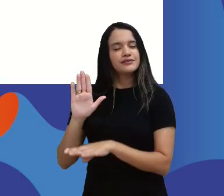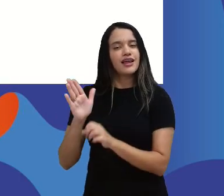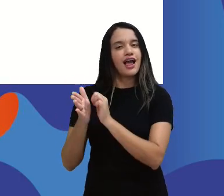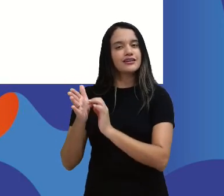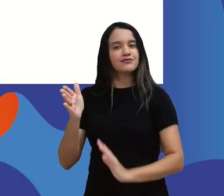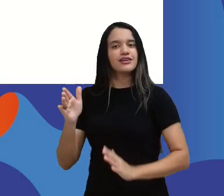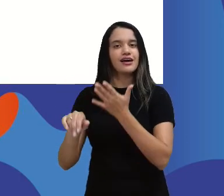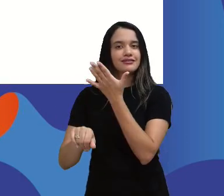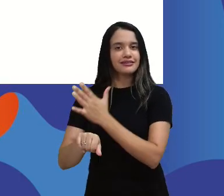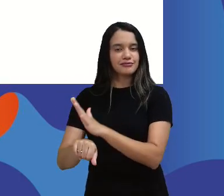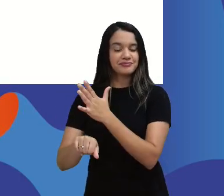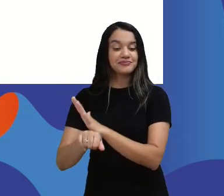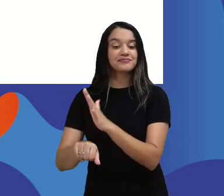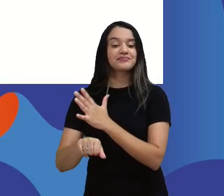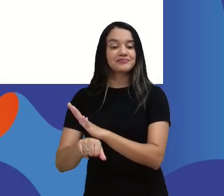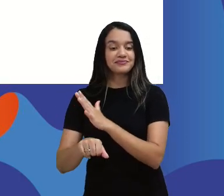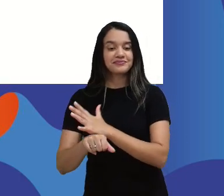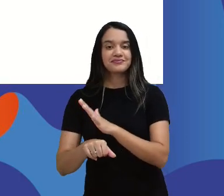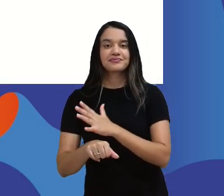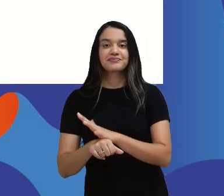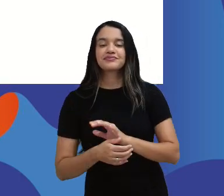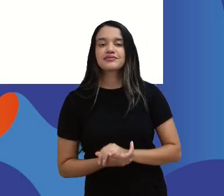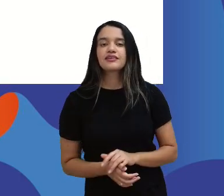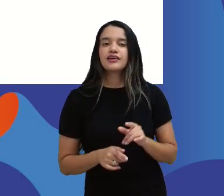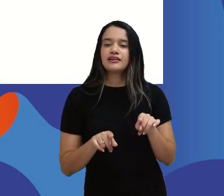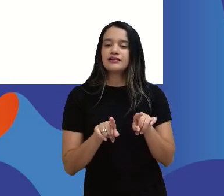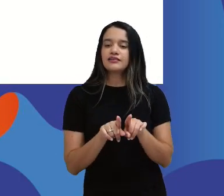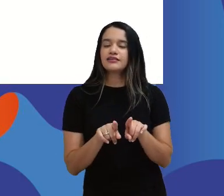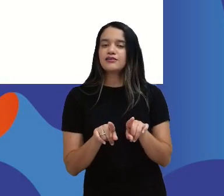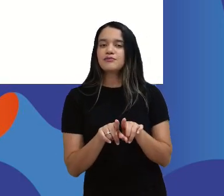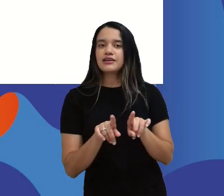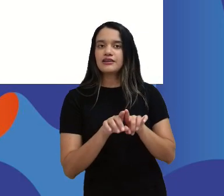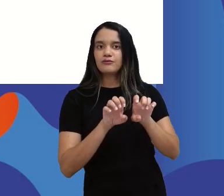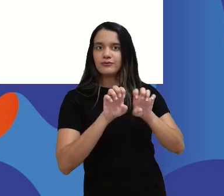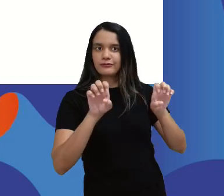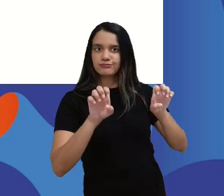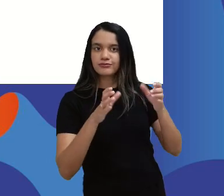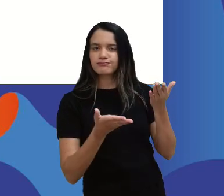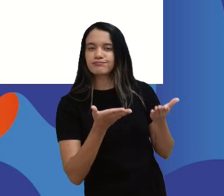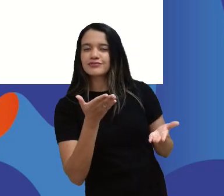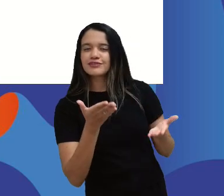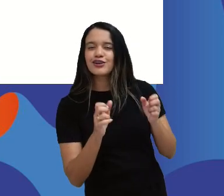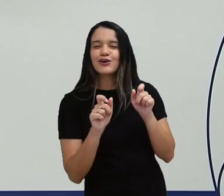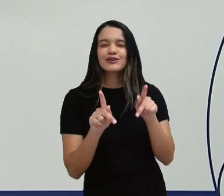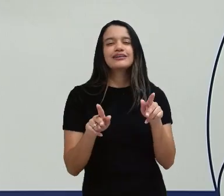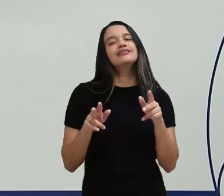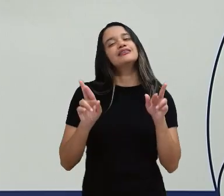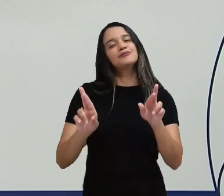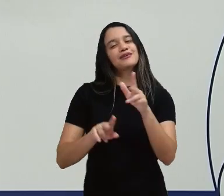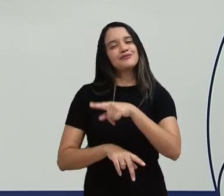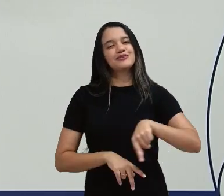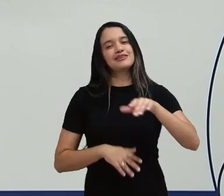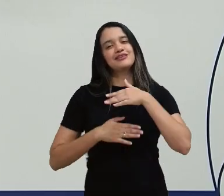a representação de uma determinada situação com uma inequação. Ok? Espero que tenham